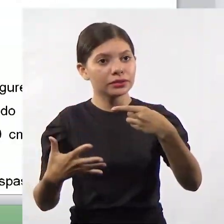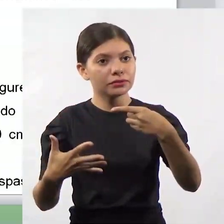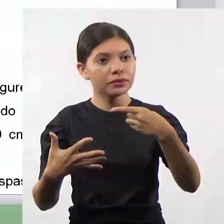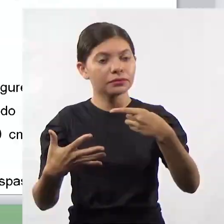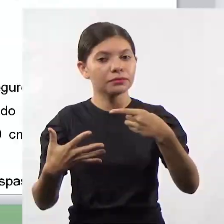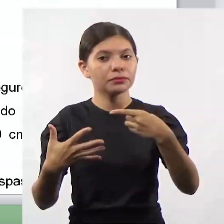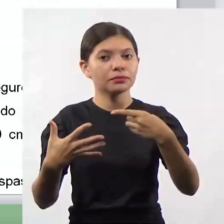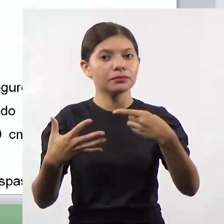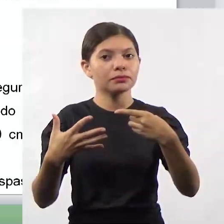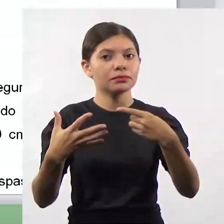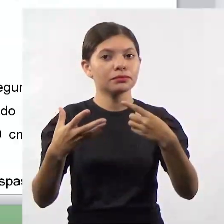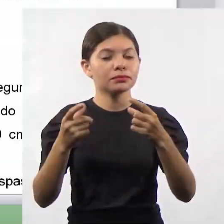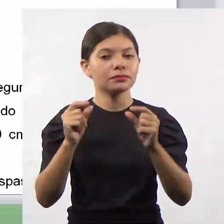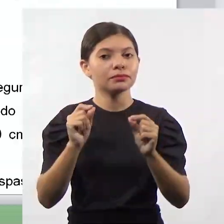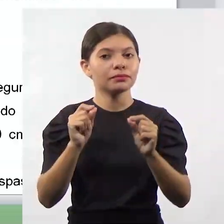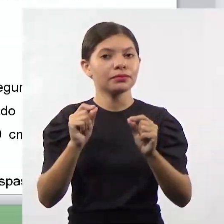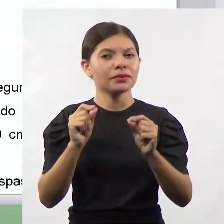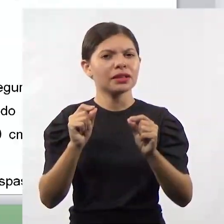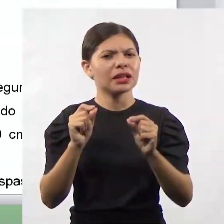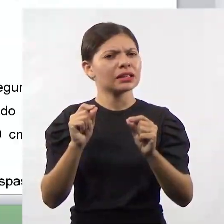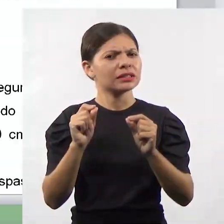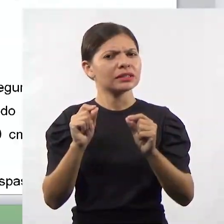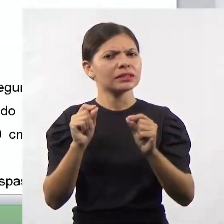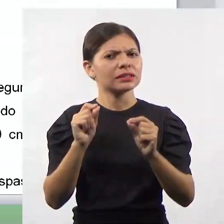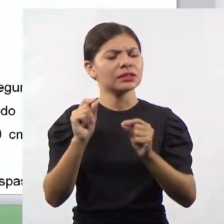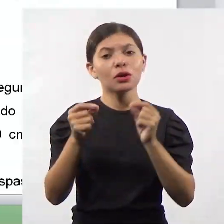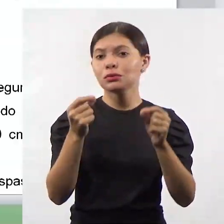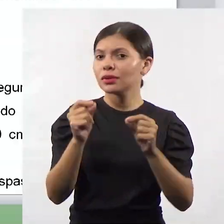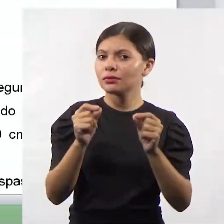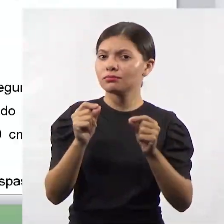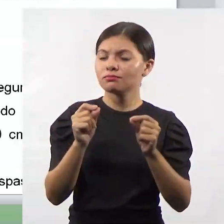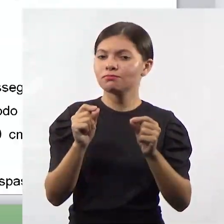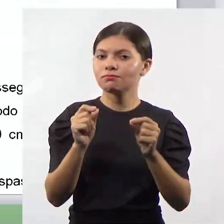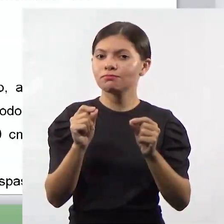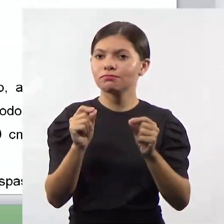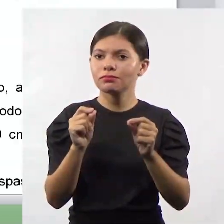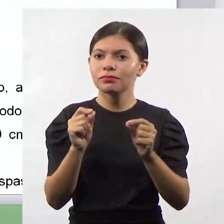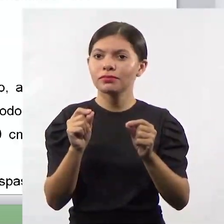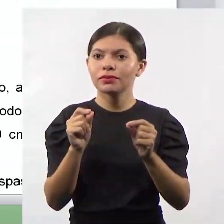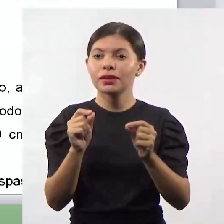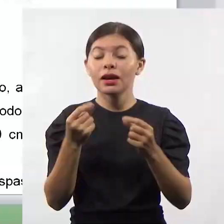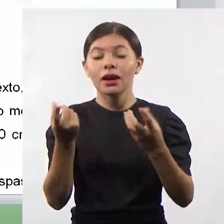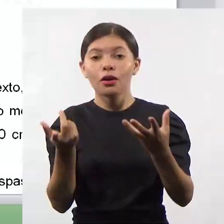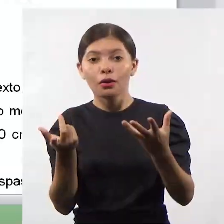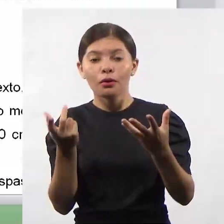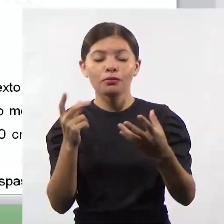descritiva. Ixi, eu tô dando resposta. Será que é descritiva? Não sei, hein?